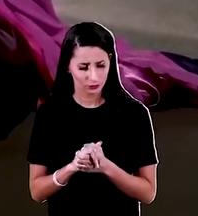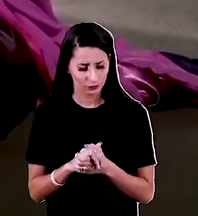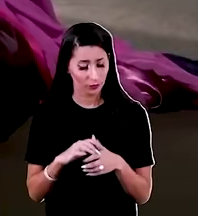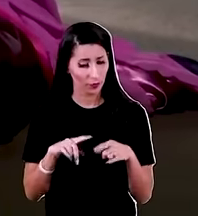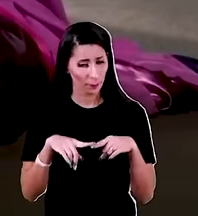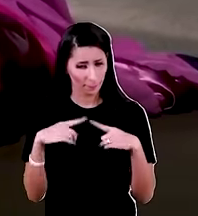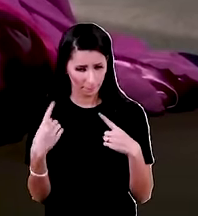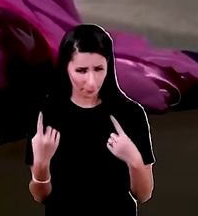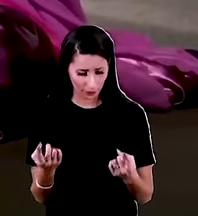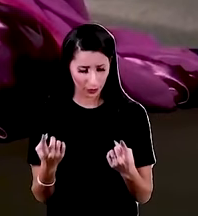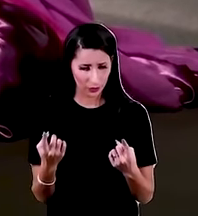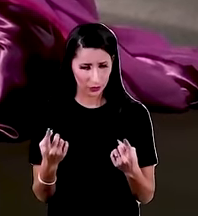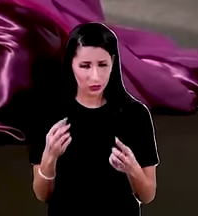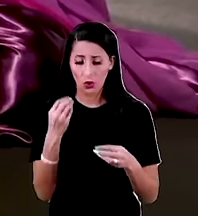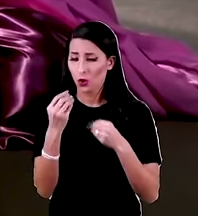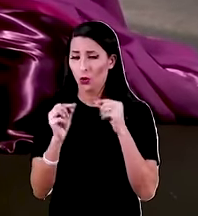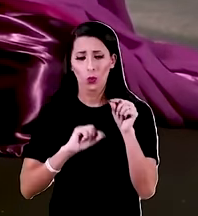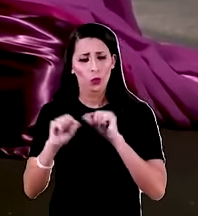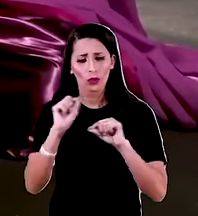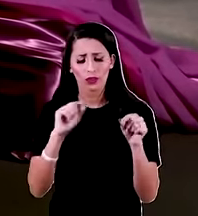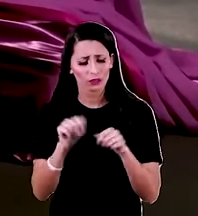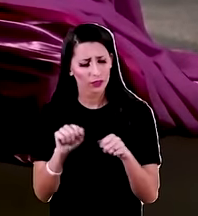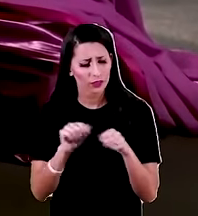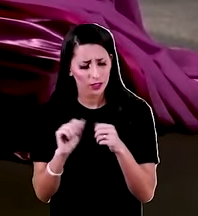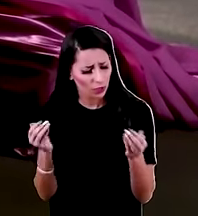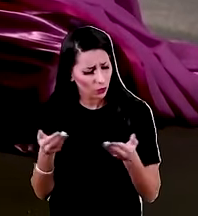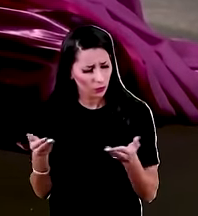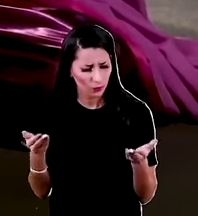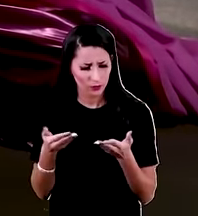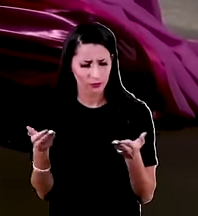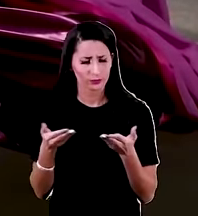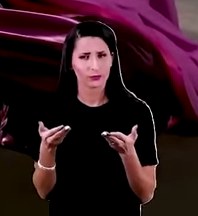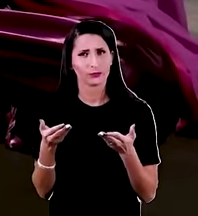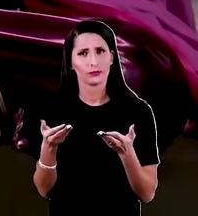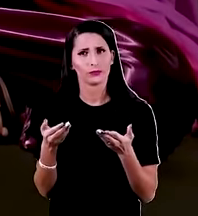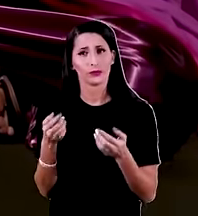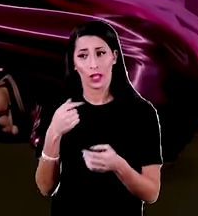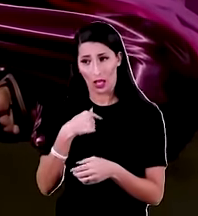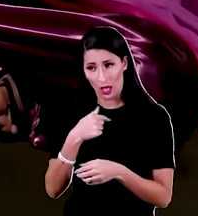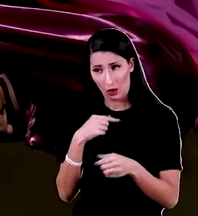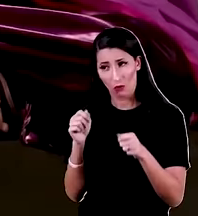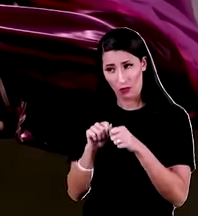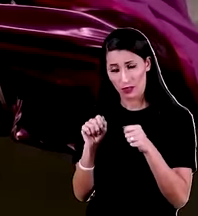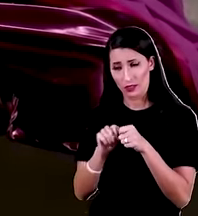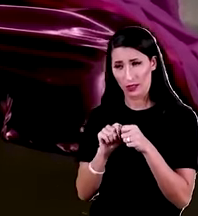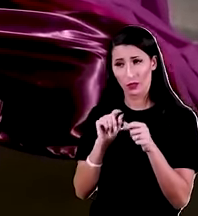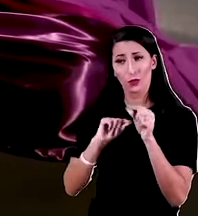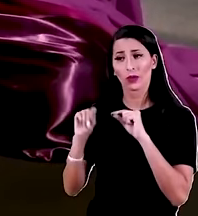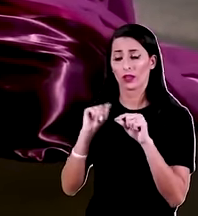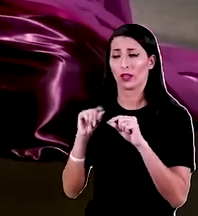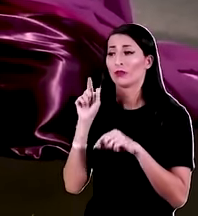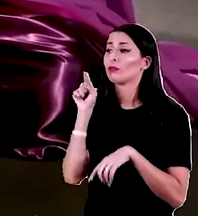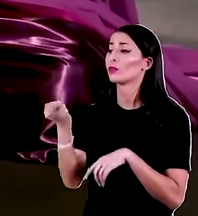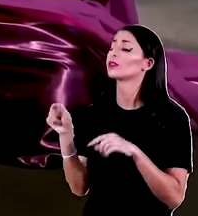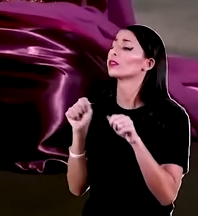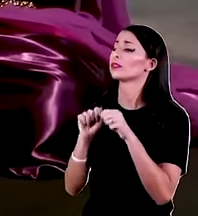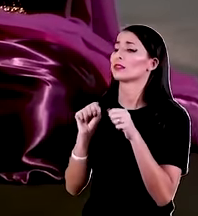Mas o que é que a gente vai fazer agora? O que eu vou fazer e o que você vai